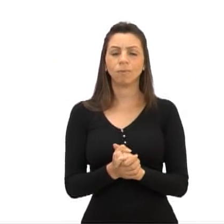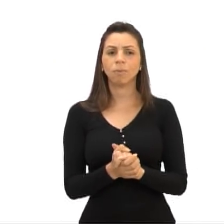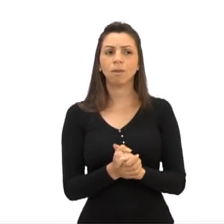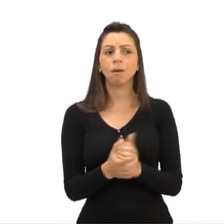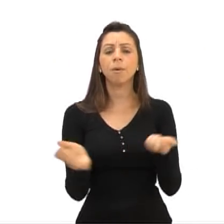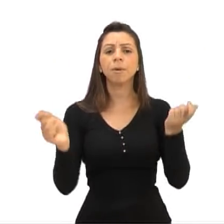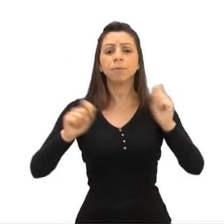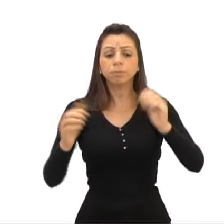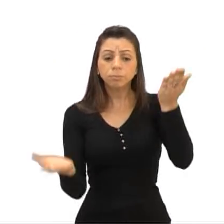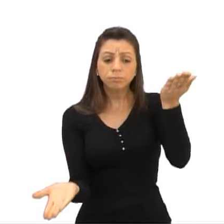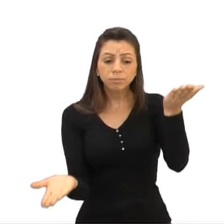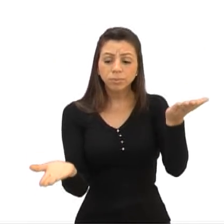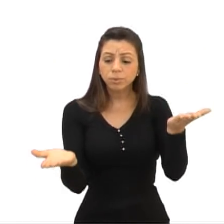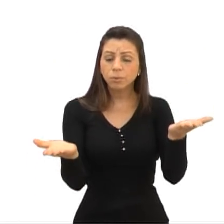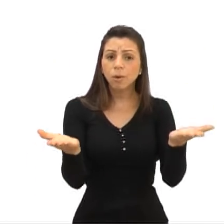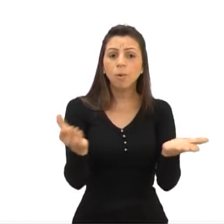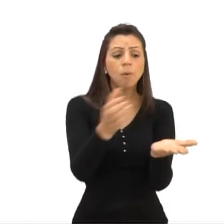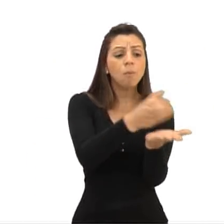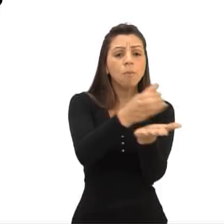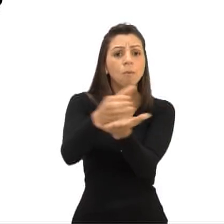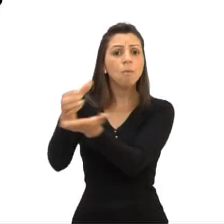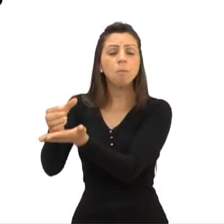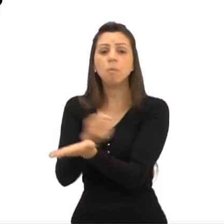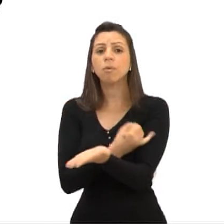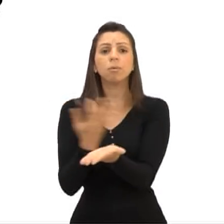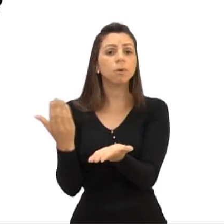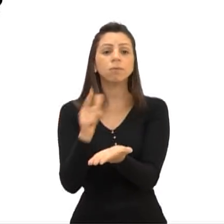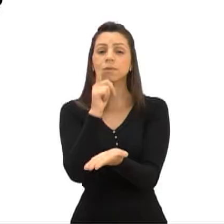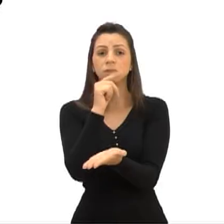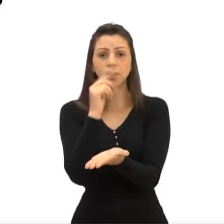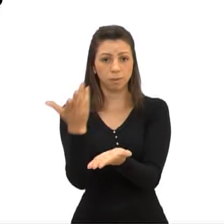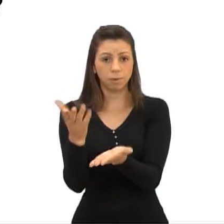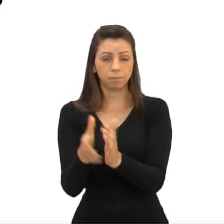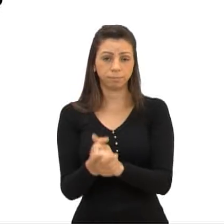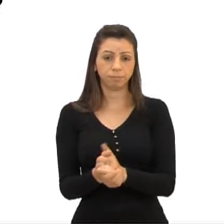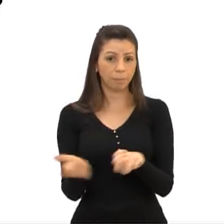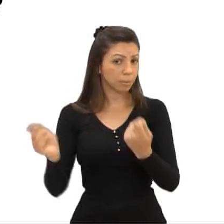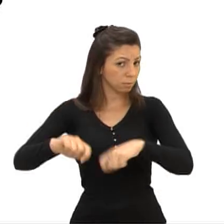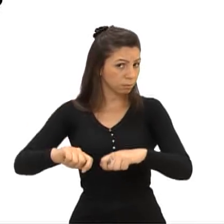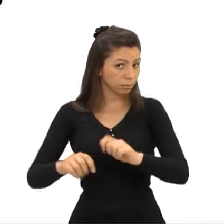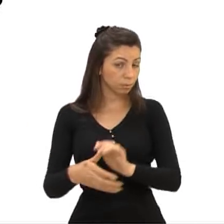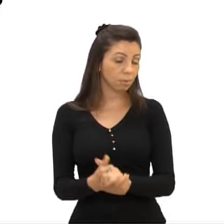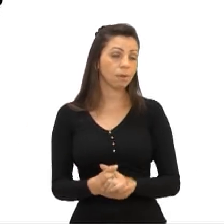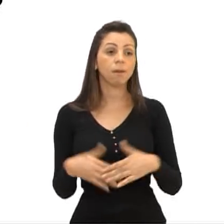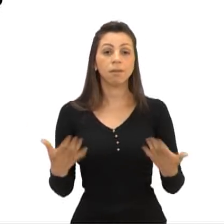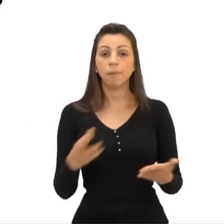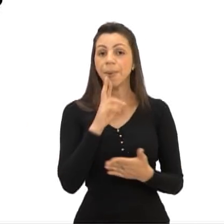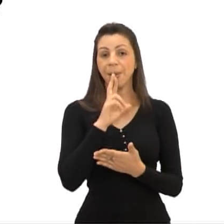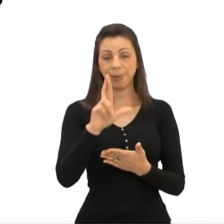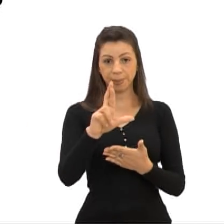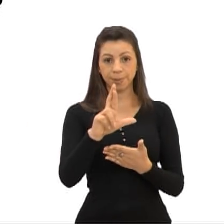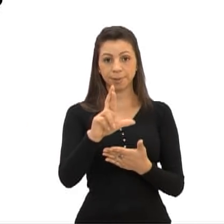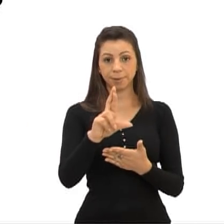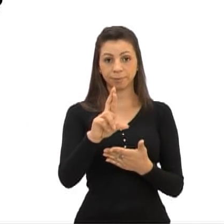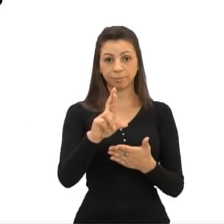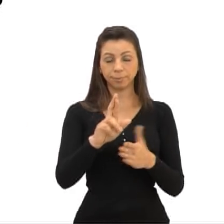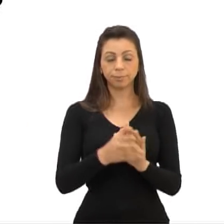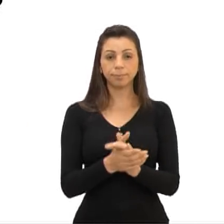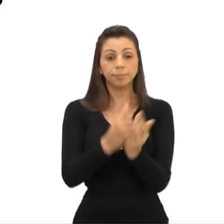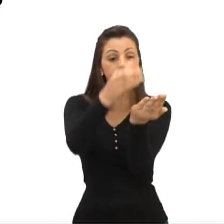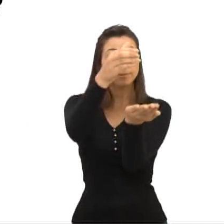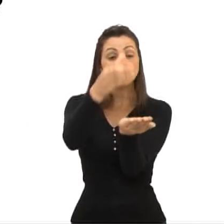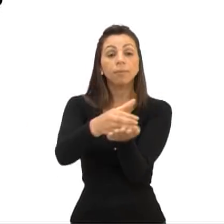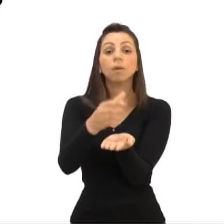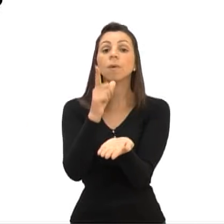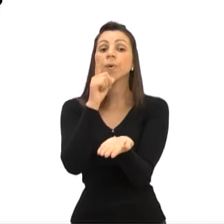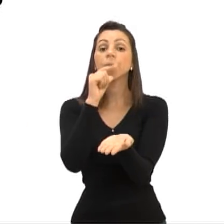qual seria a quantidade de copos de água? Veja no resultado que para você ter os copos de água